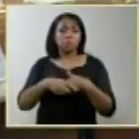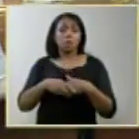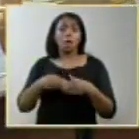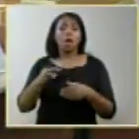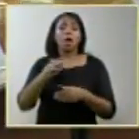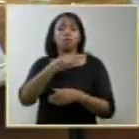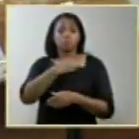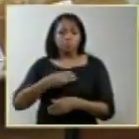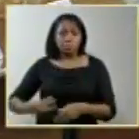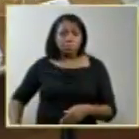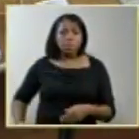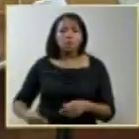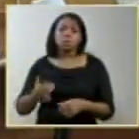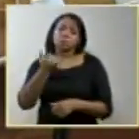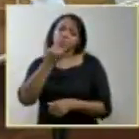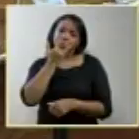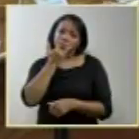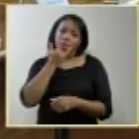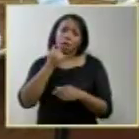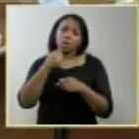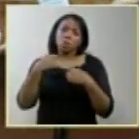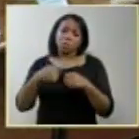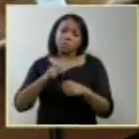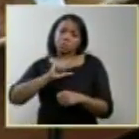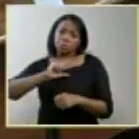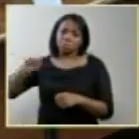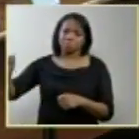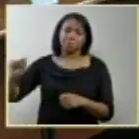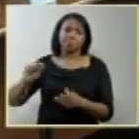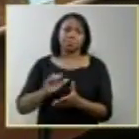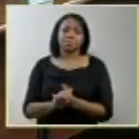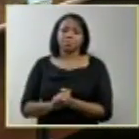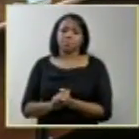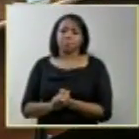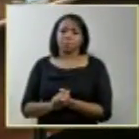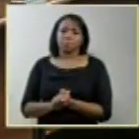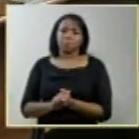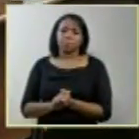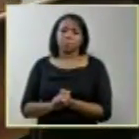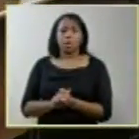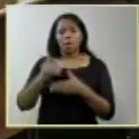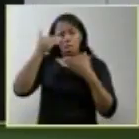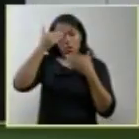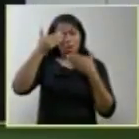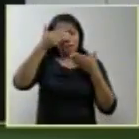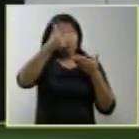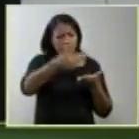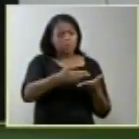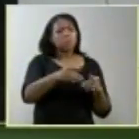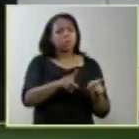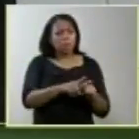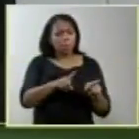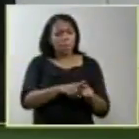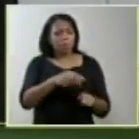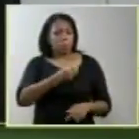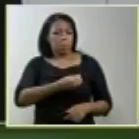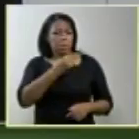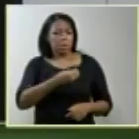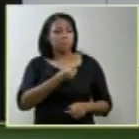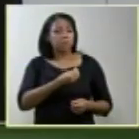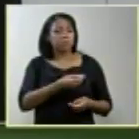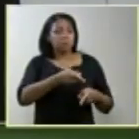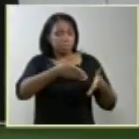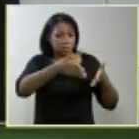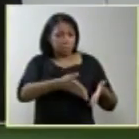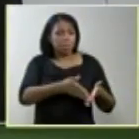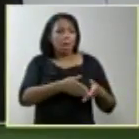me desculpar pelo fato de ter que me retirar. Agradeço a sua presença e teremos,